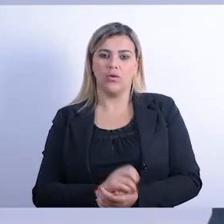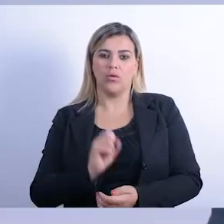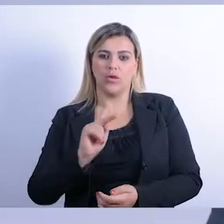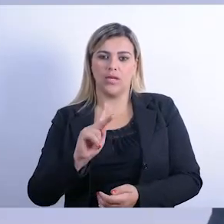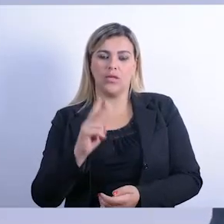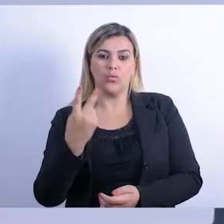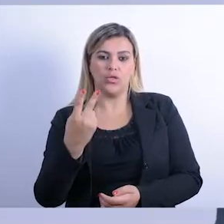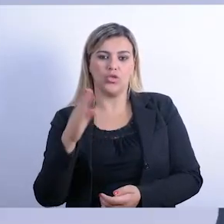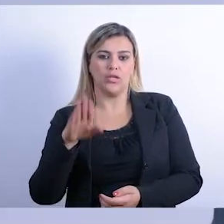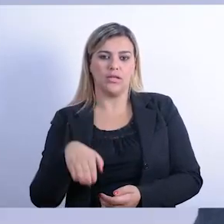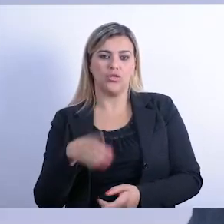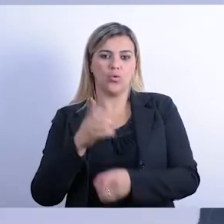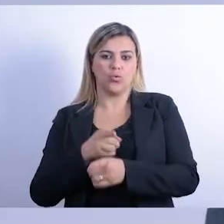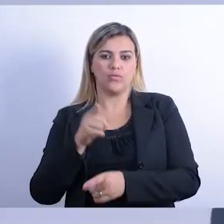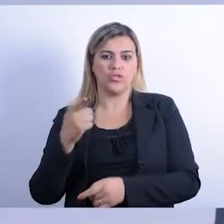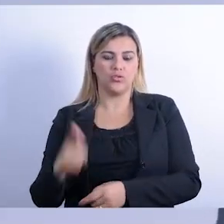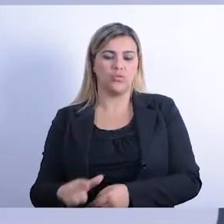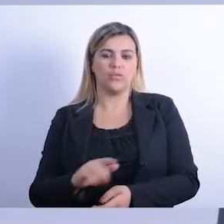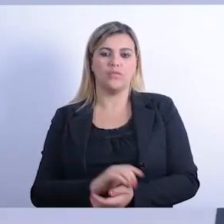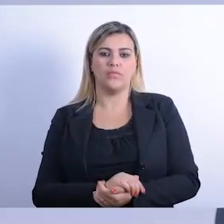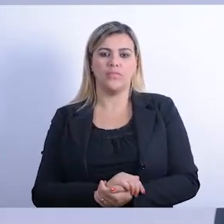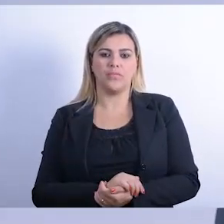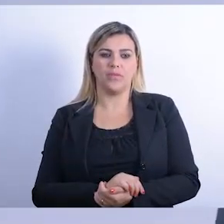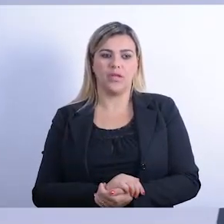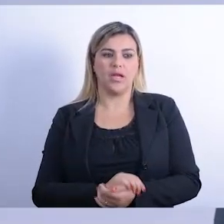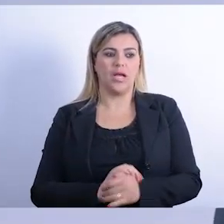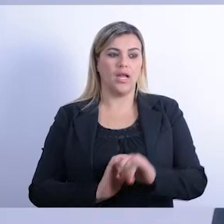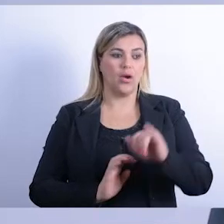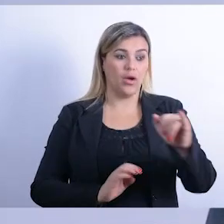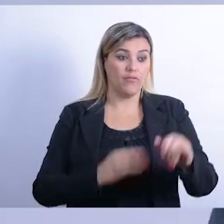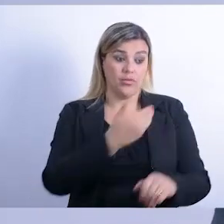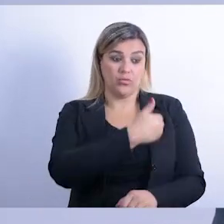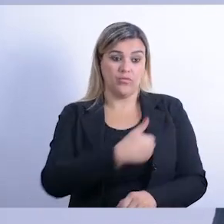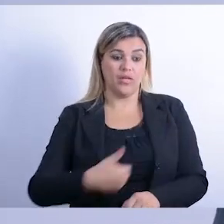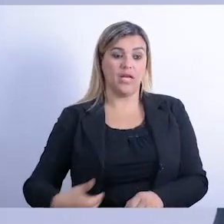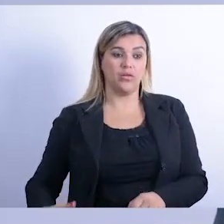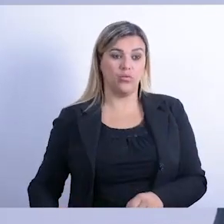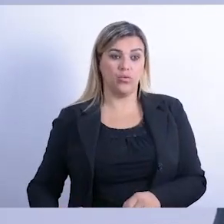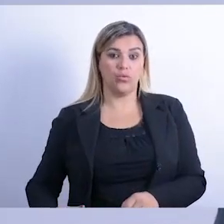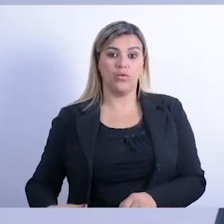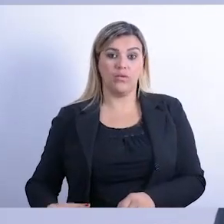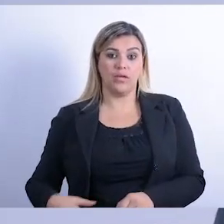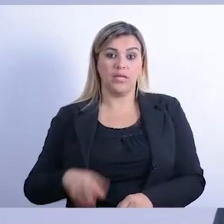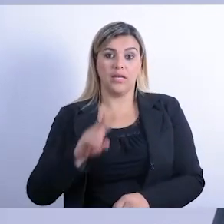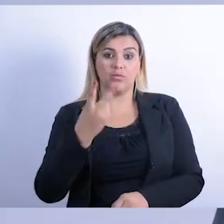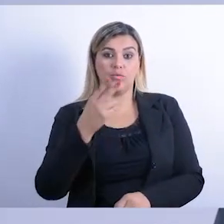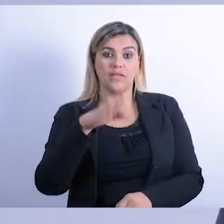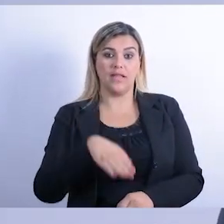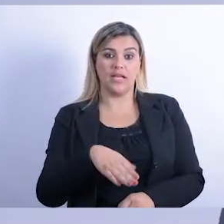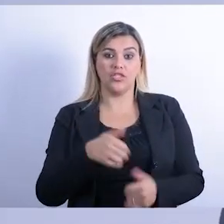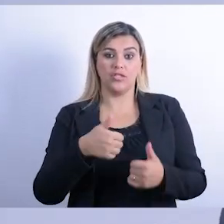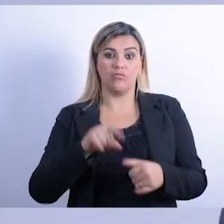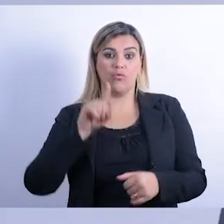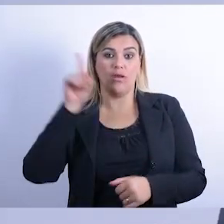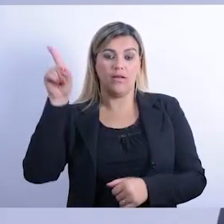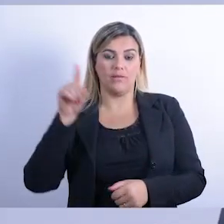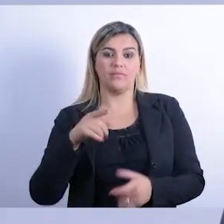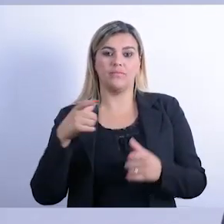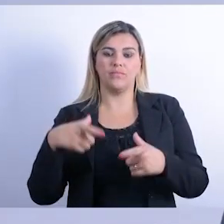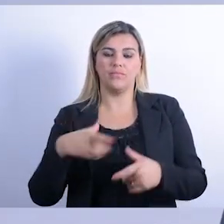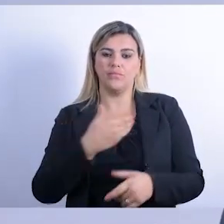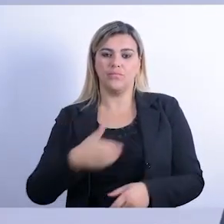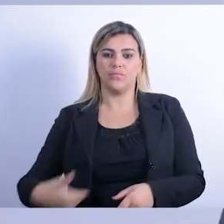vou ao Palácio às 2 horas. Lá, quando ele saiu de lá, ele falou com o chefe cerimonial, avisa o governador que eu estarei a Palácio às 14